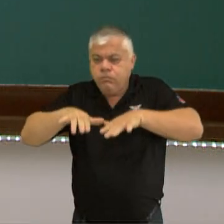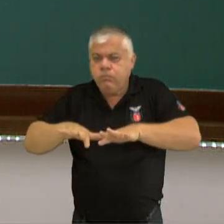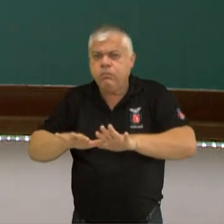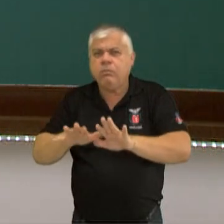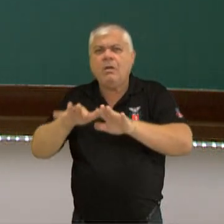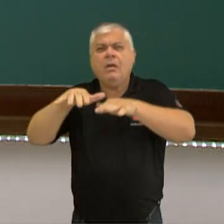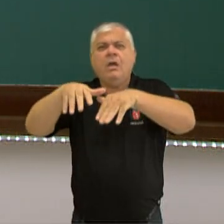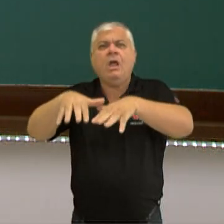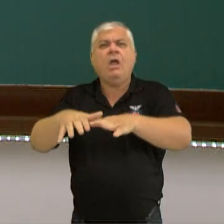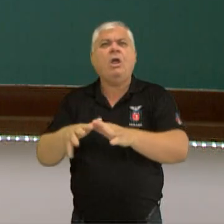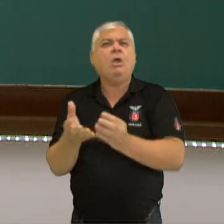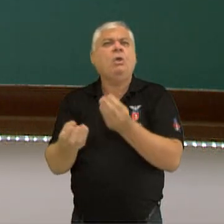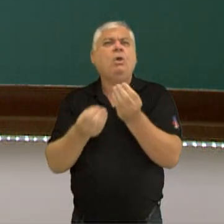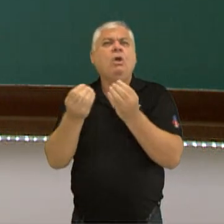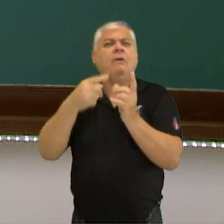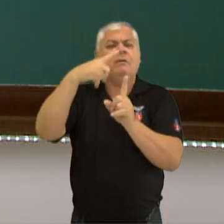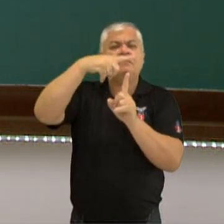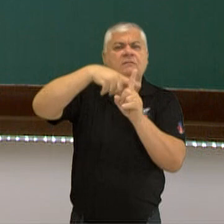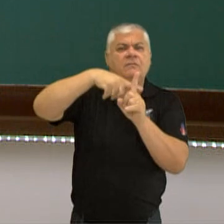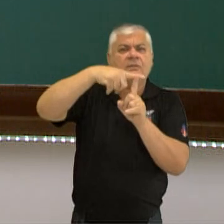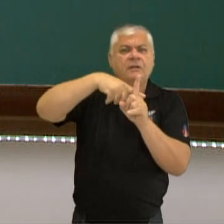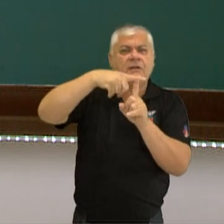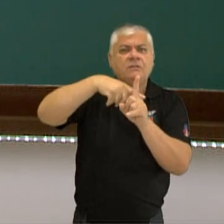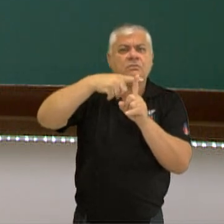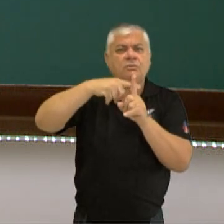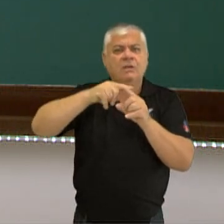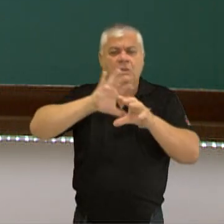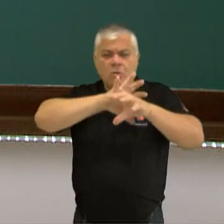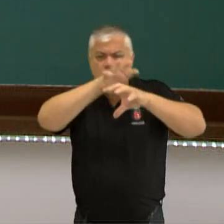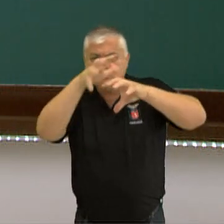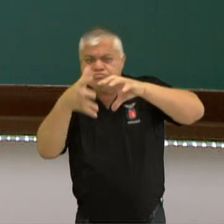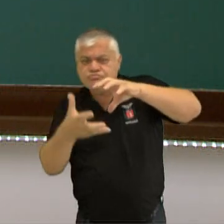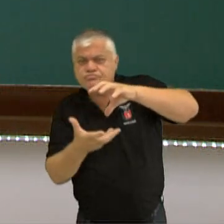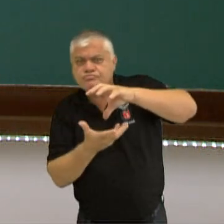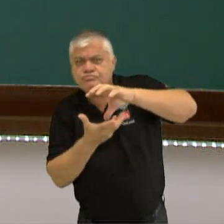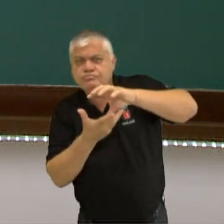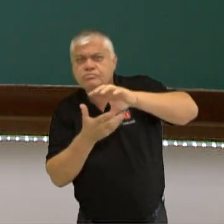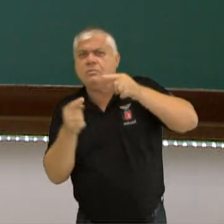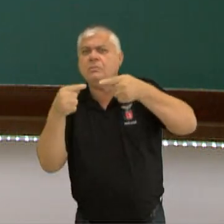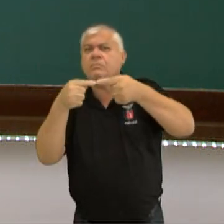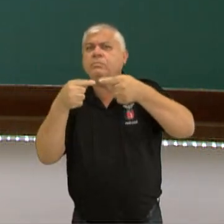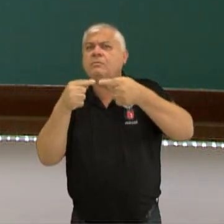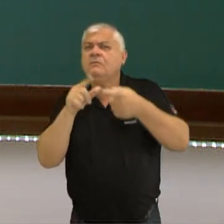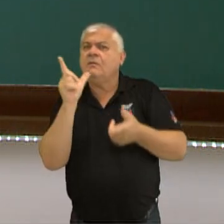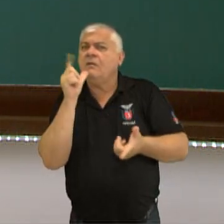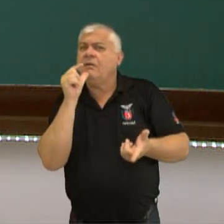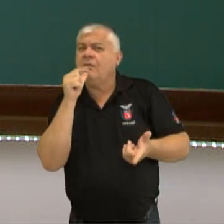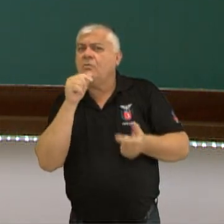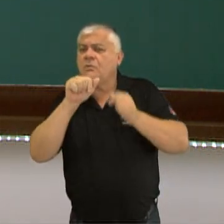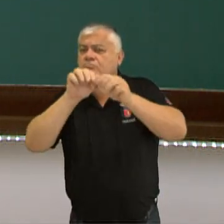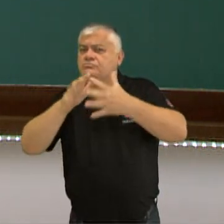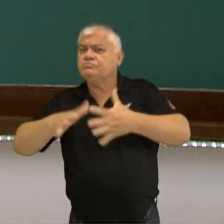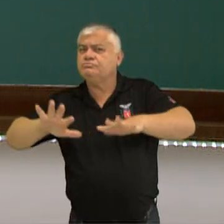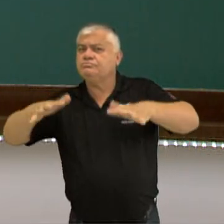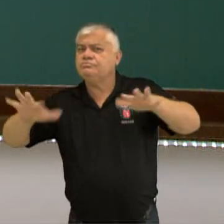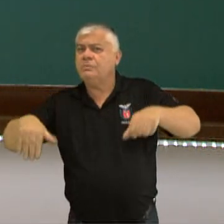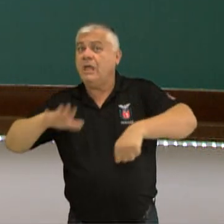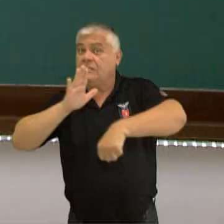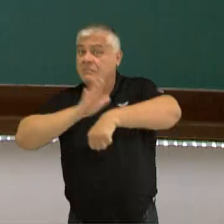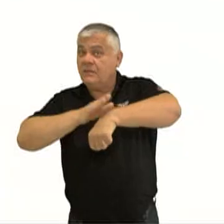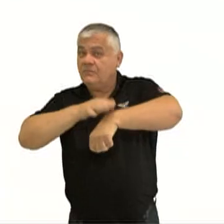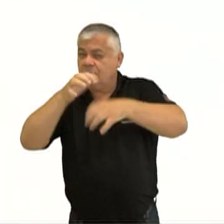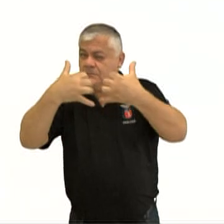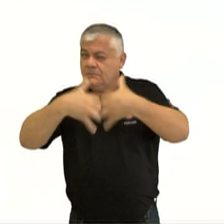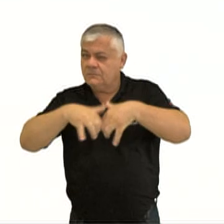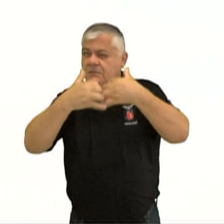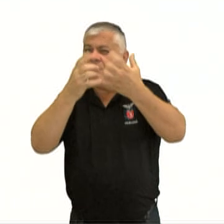relação entre a temperatura da superfície do nosso planeta com a formação dos oceanos? Eu vou dar um tempinho para